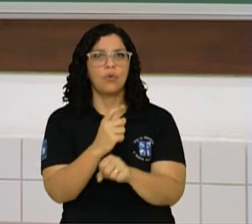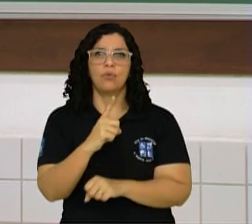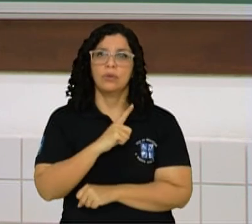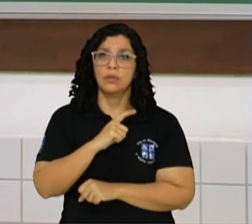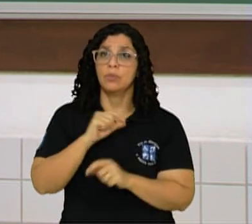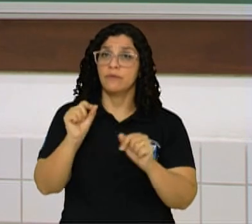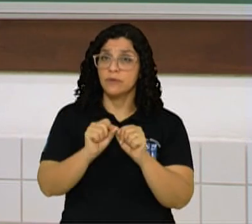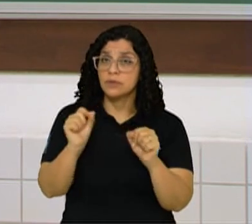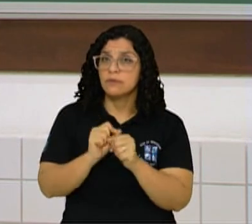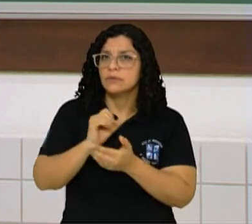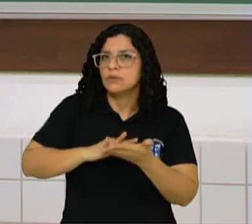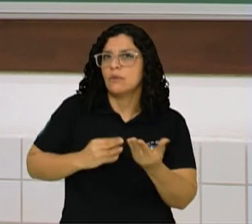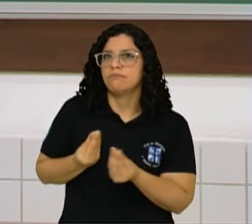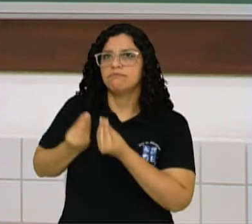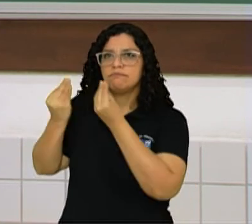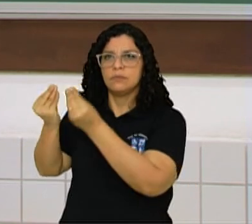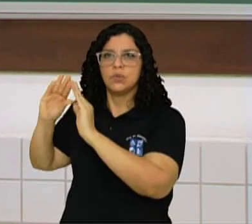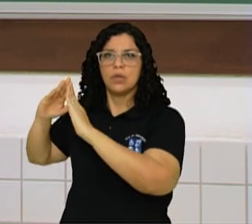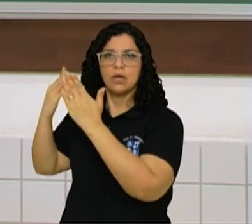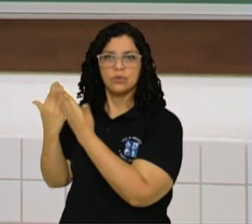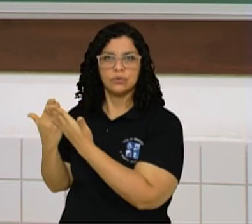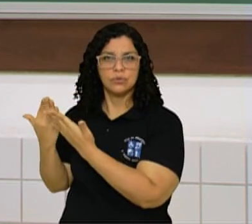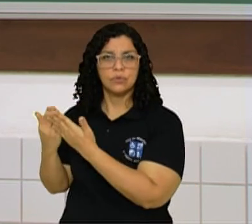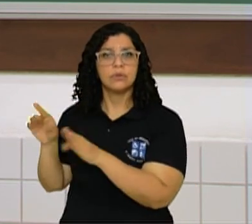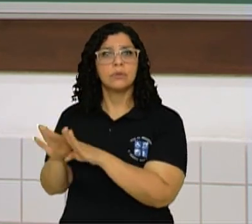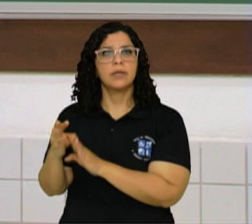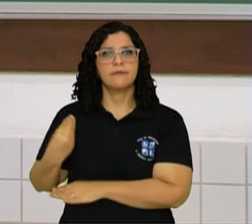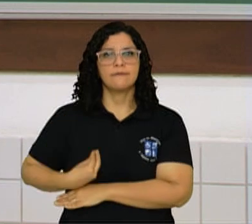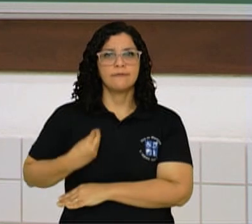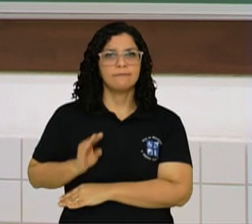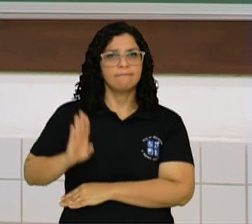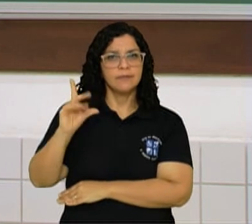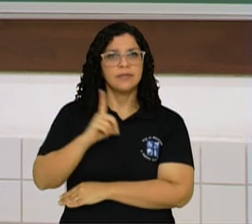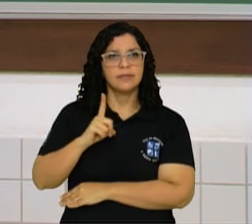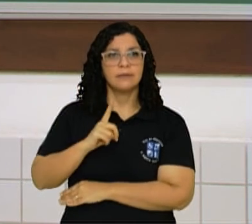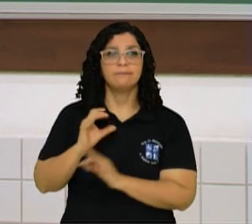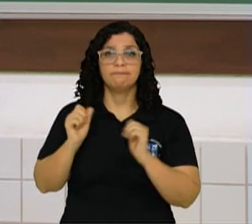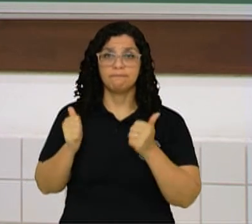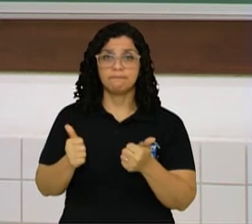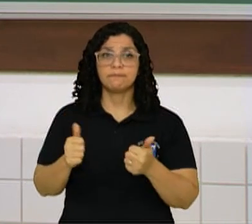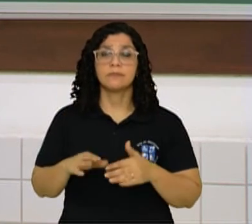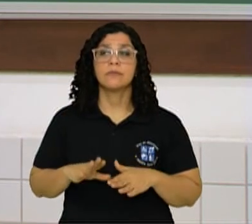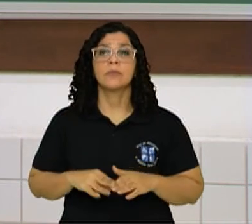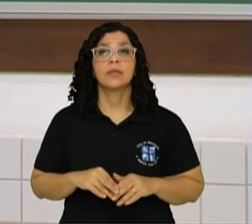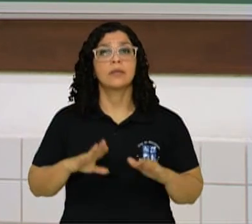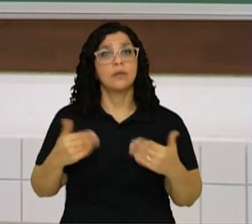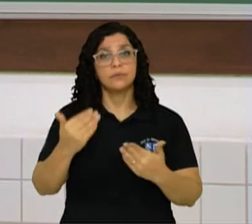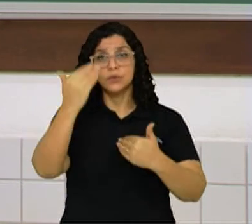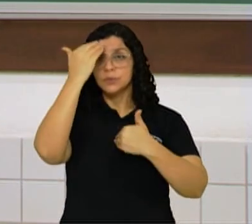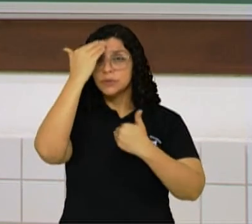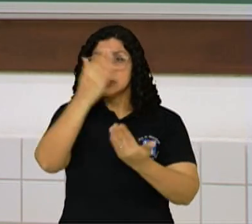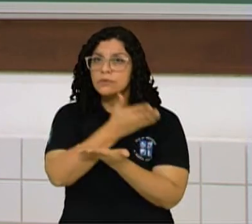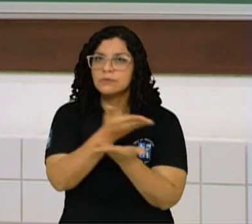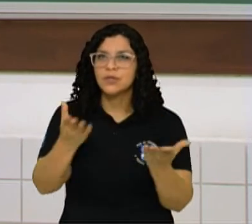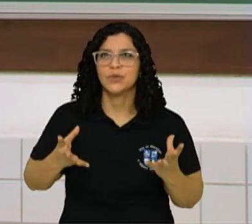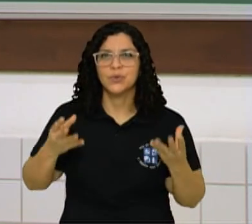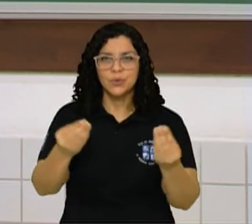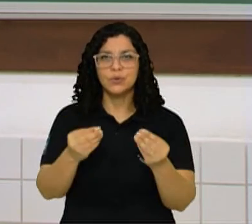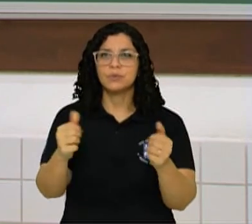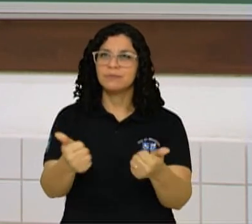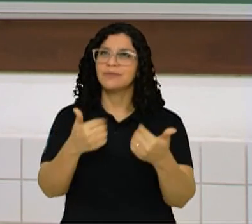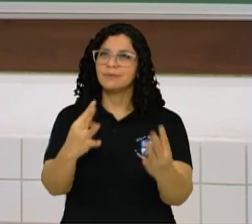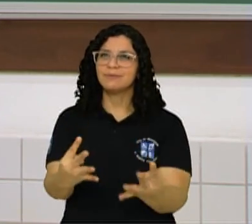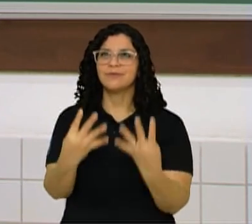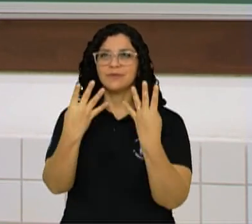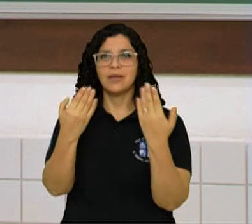pelas atividades entregues e presença também, tá bom? Então, muito obrigado a todos por